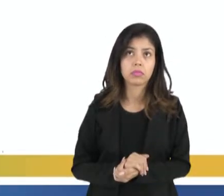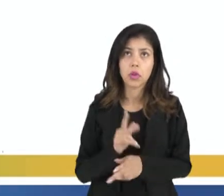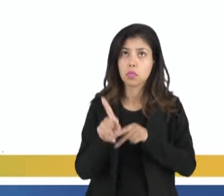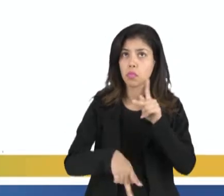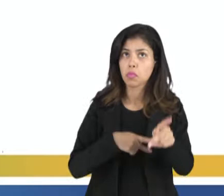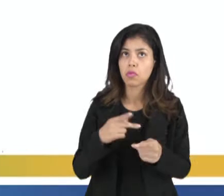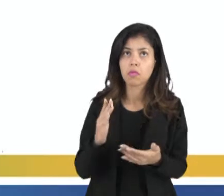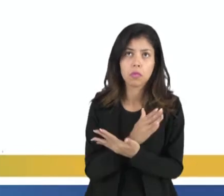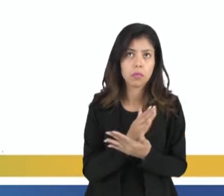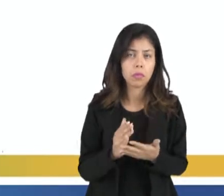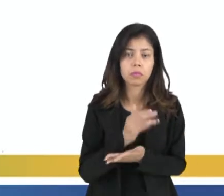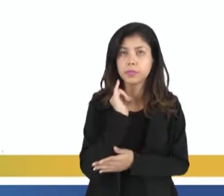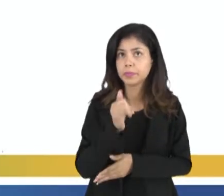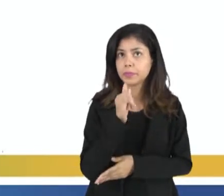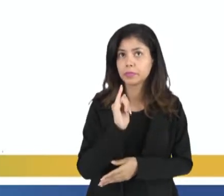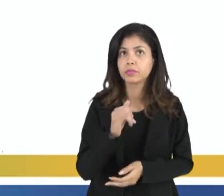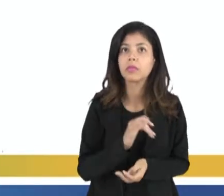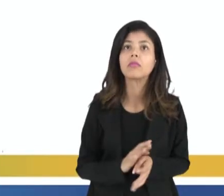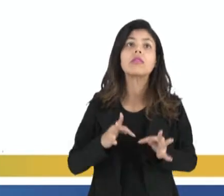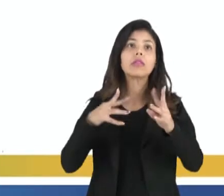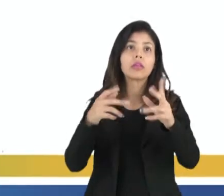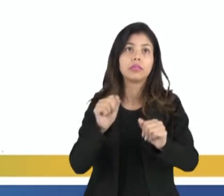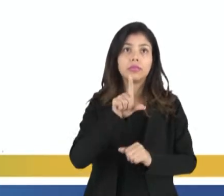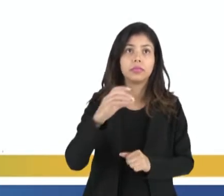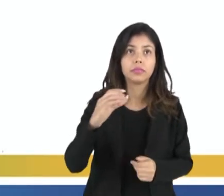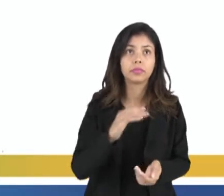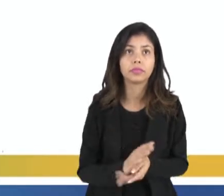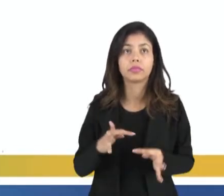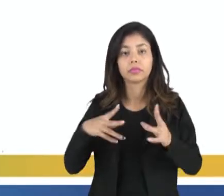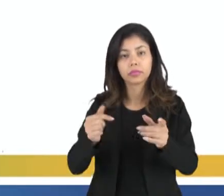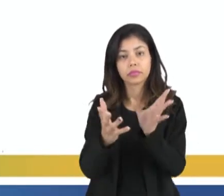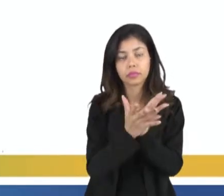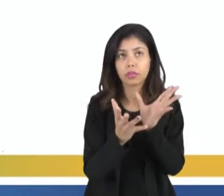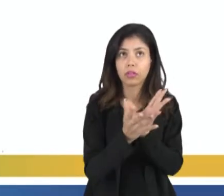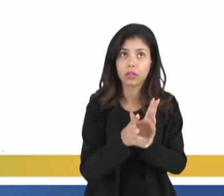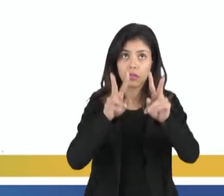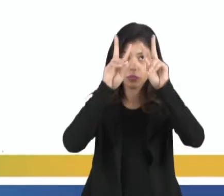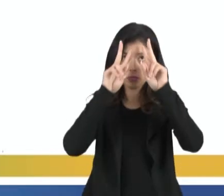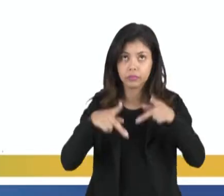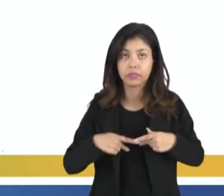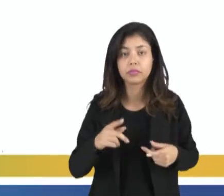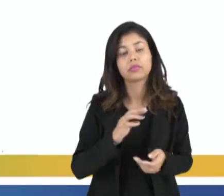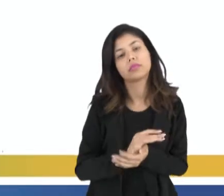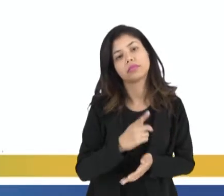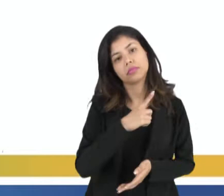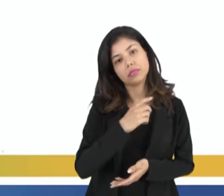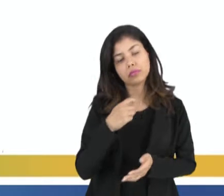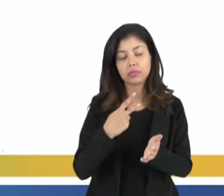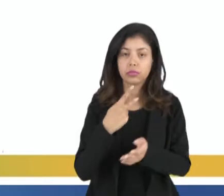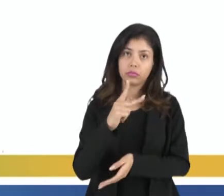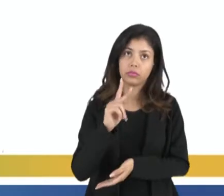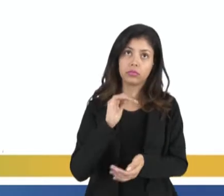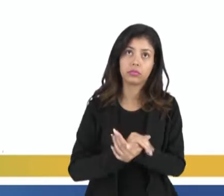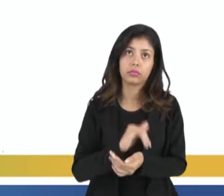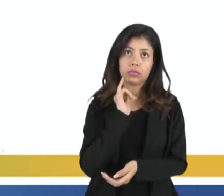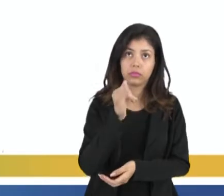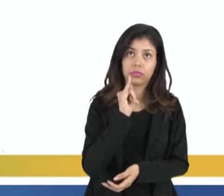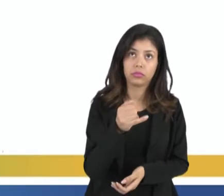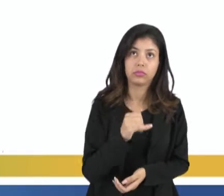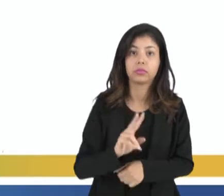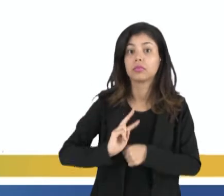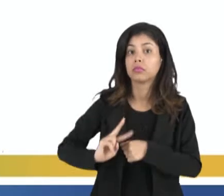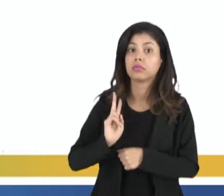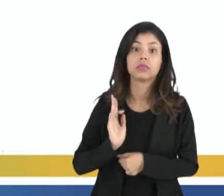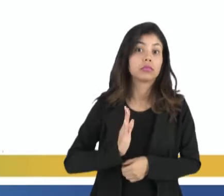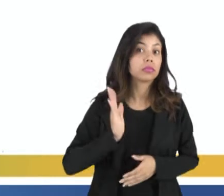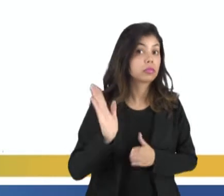povo algum sem narrativa. Todas as classes, todos os grupos humanos têm suas narrativas e frequentemente estas